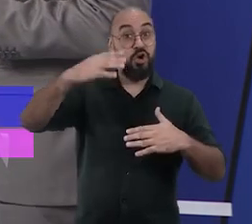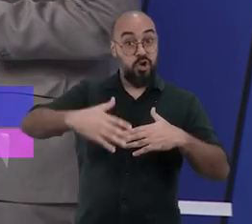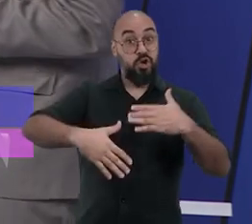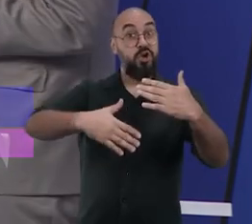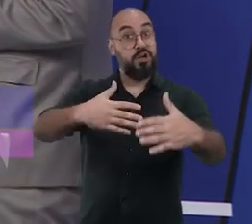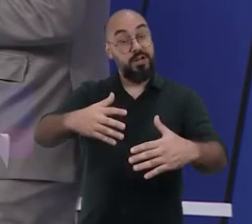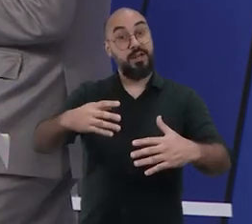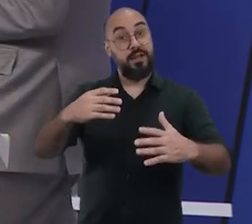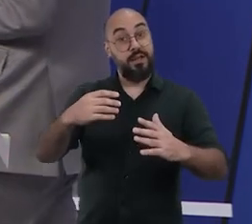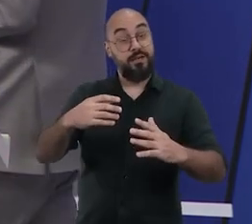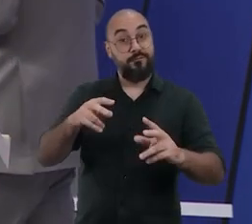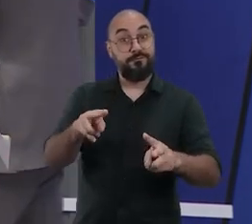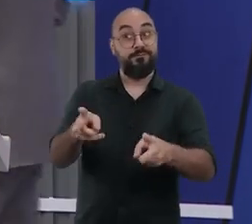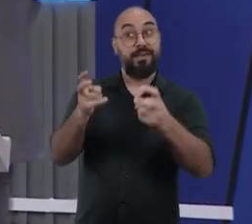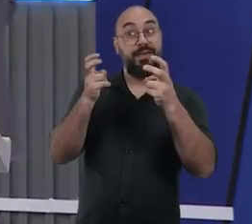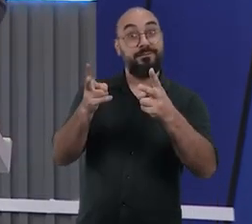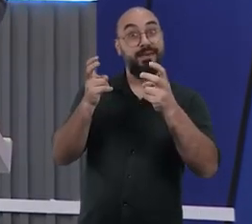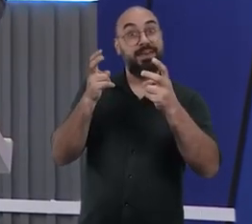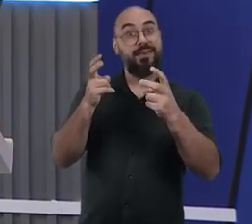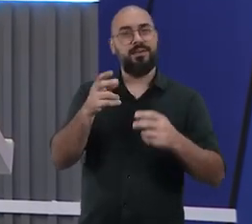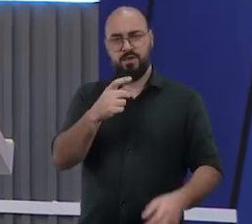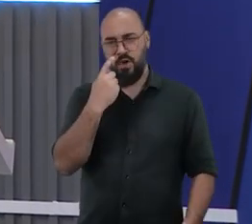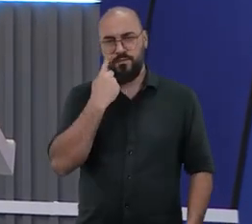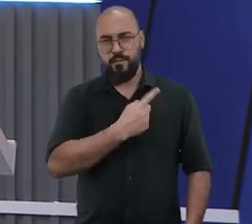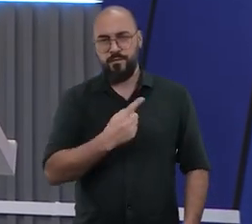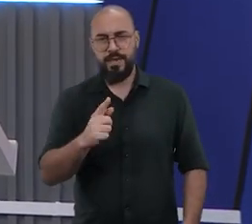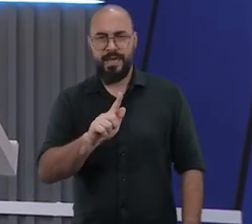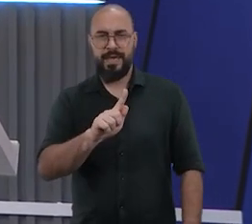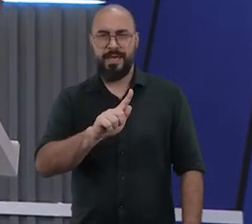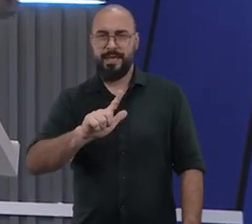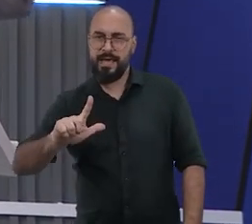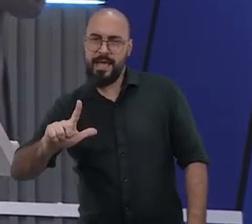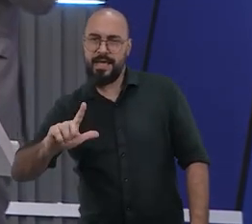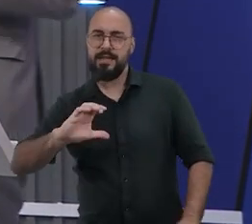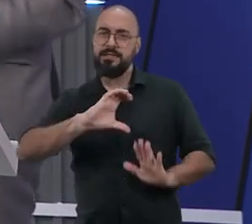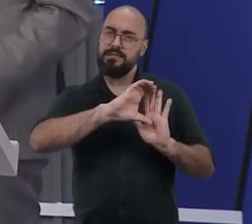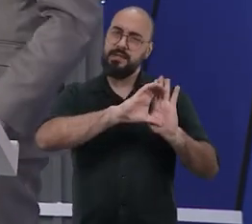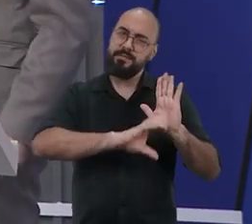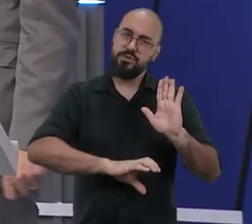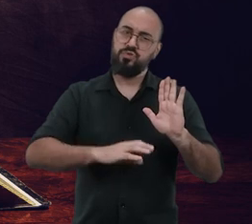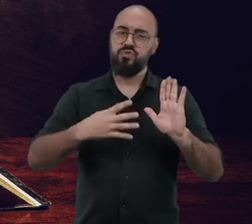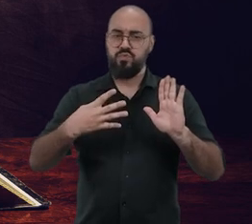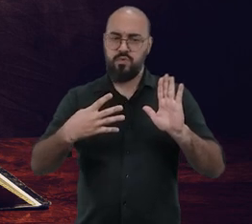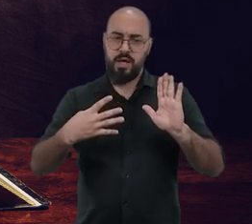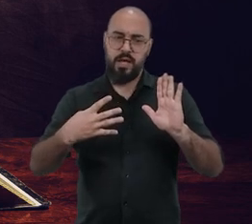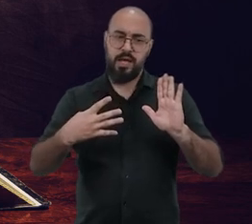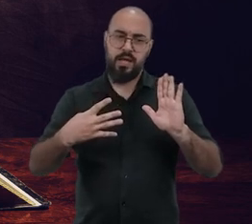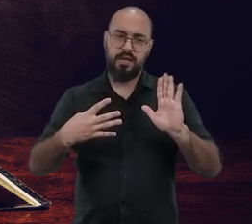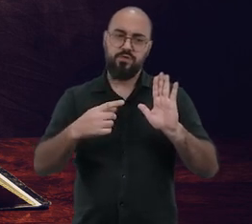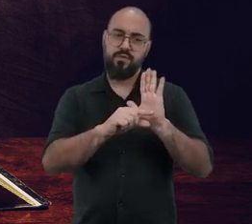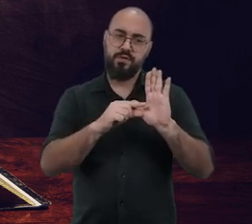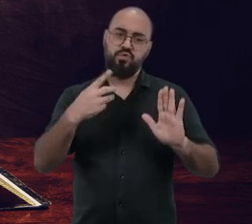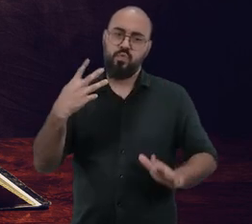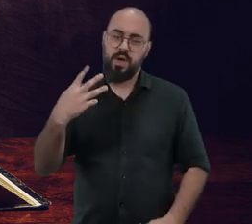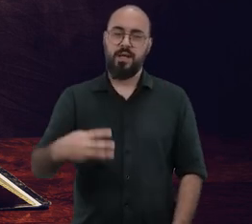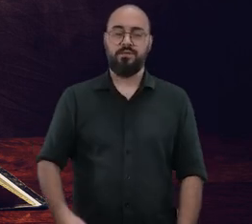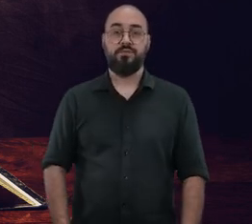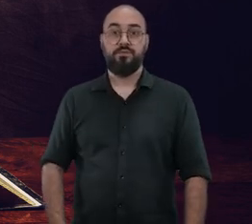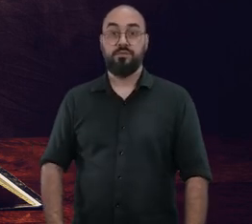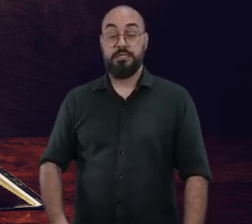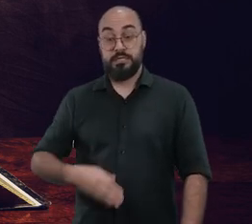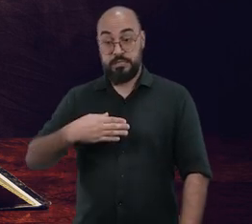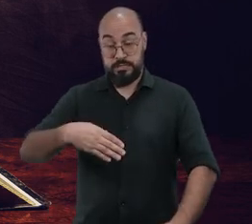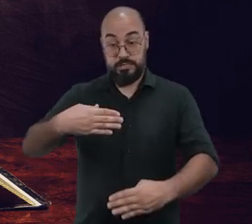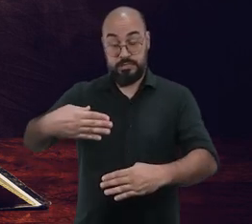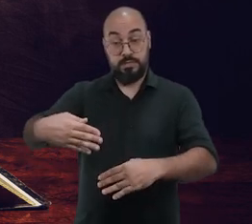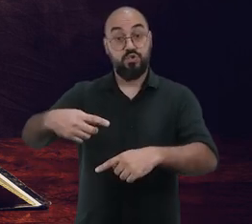para Gálatas capítulo 4, verso número 4, onde a Bíblia diz assim: mas quando chegou a plenitude